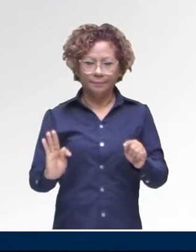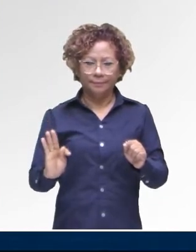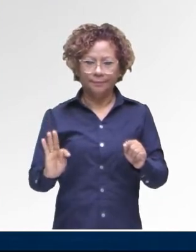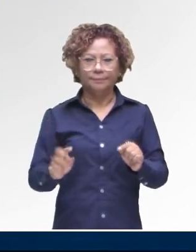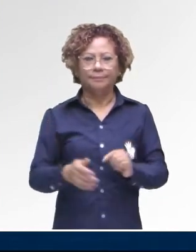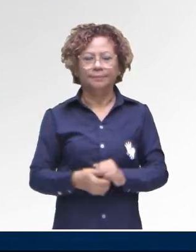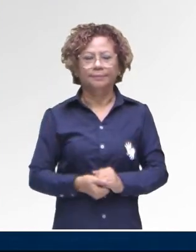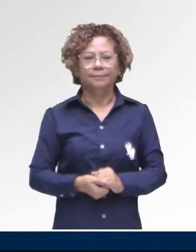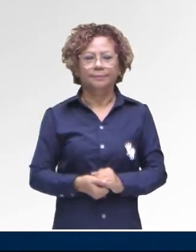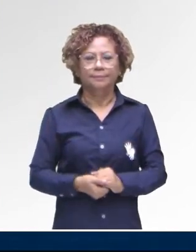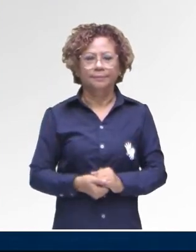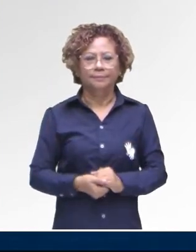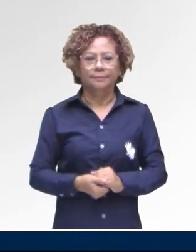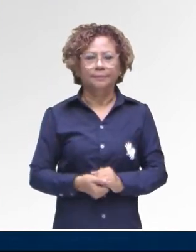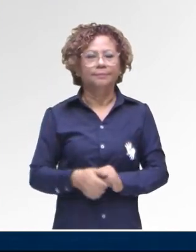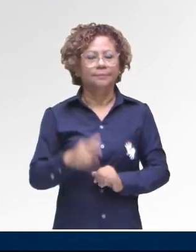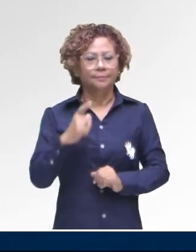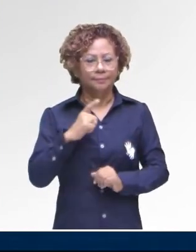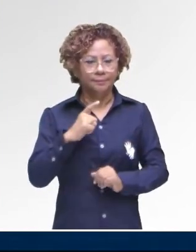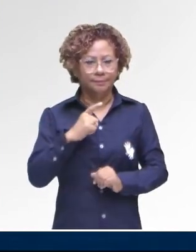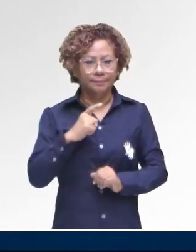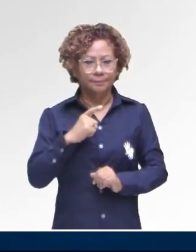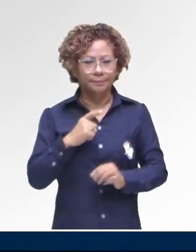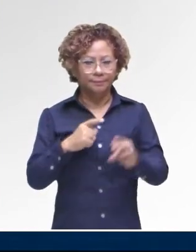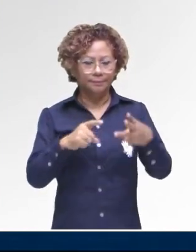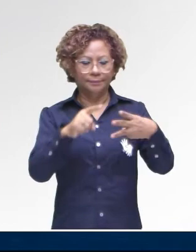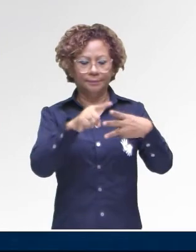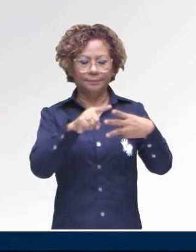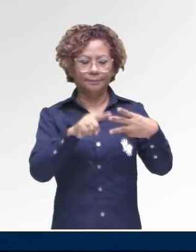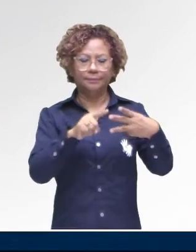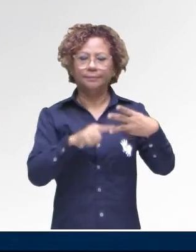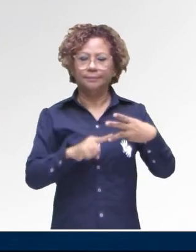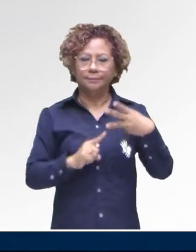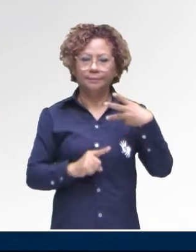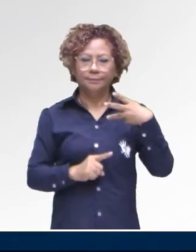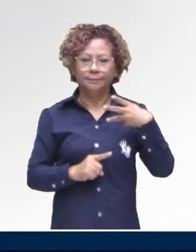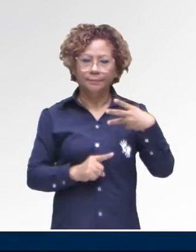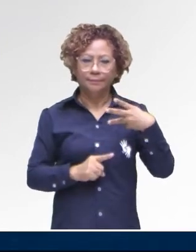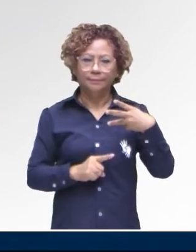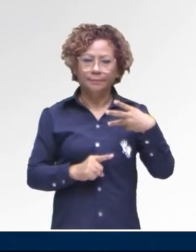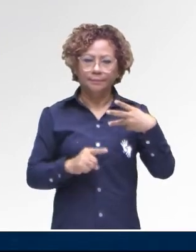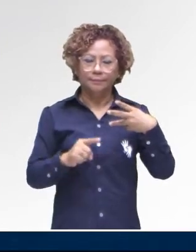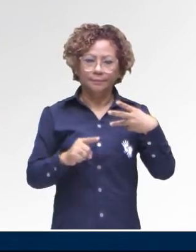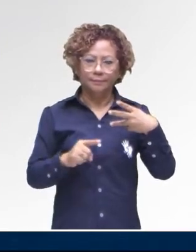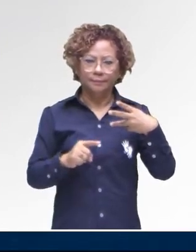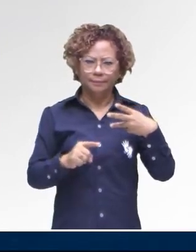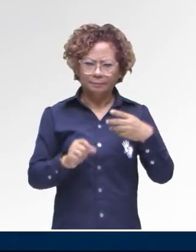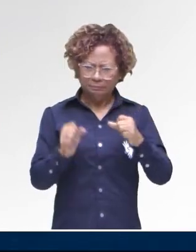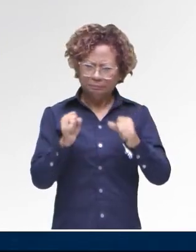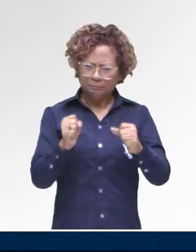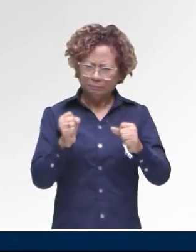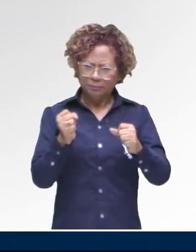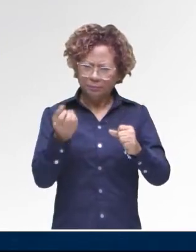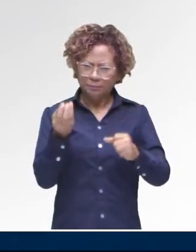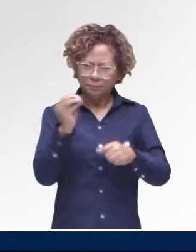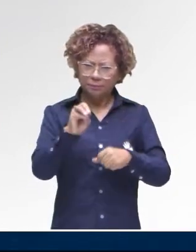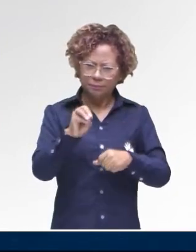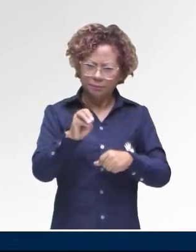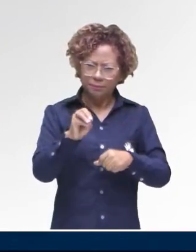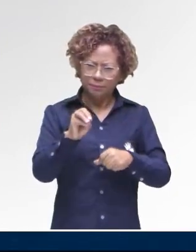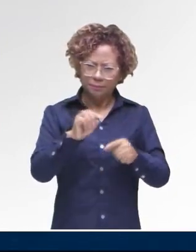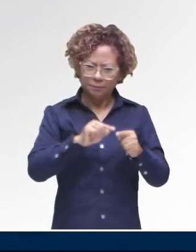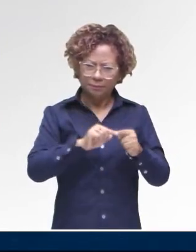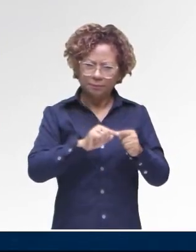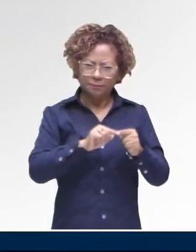T. Muito bem, temos aqui as nossas 3 retas. Mas podemos colocar mais retas, passando por